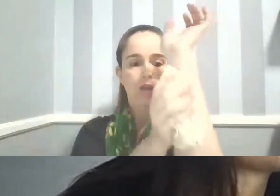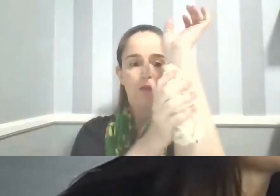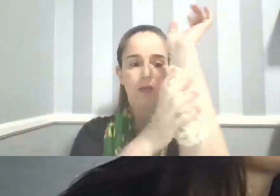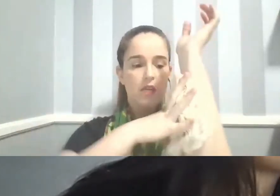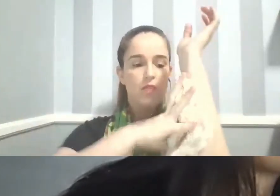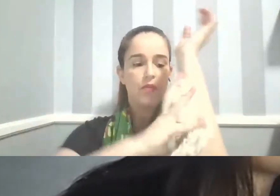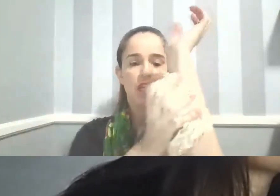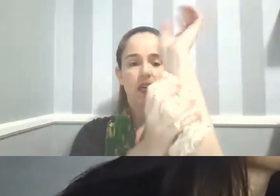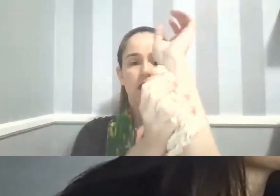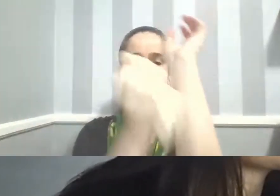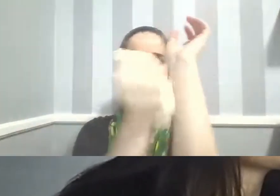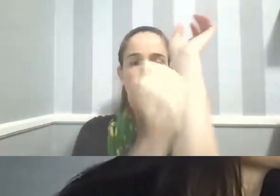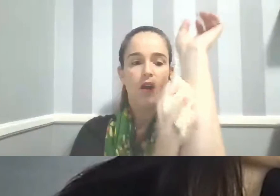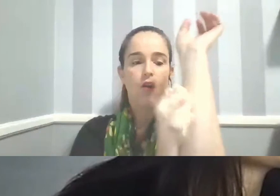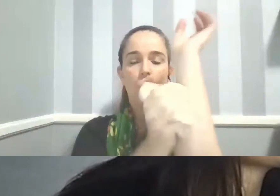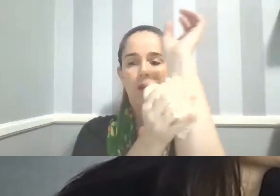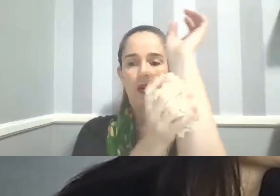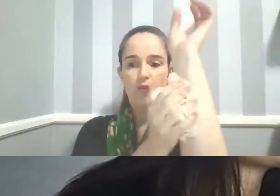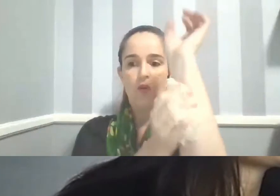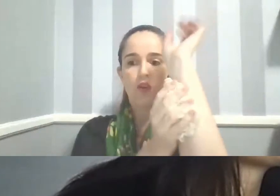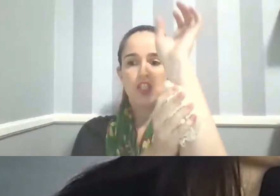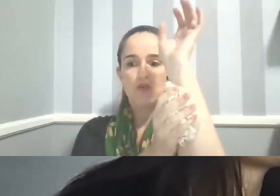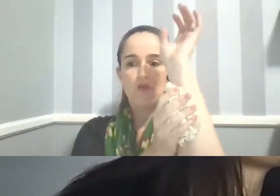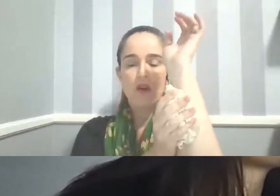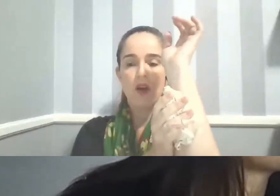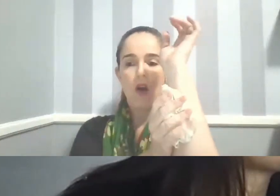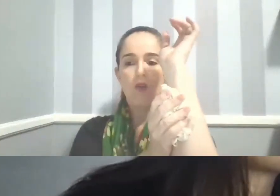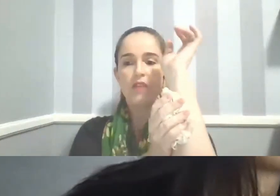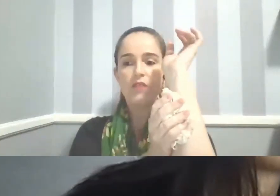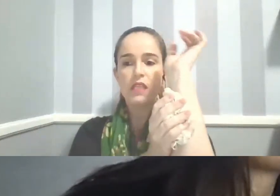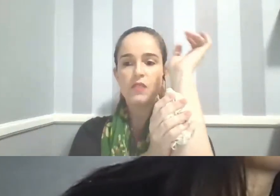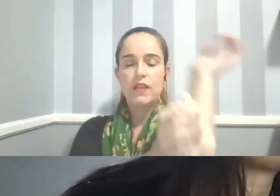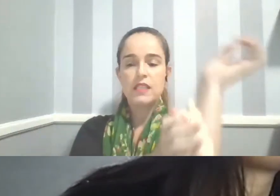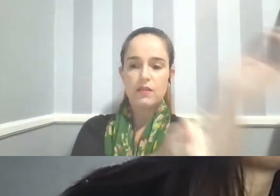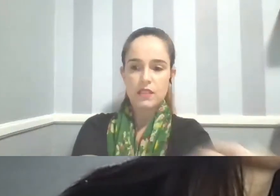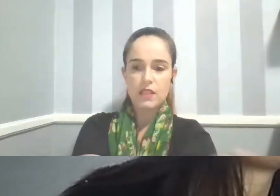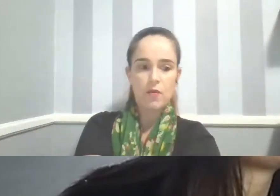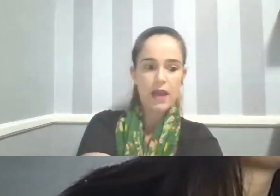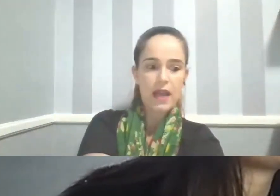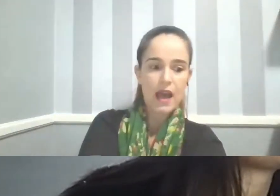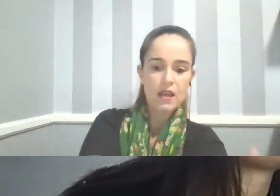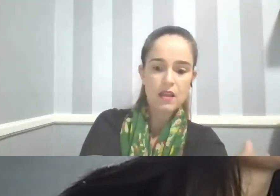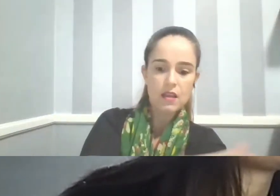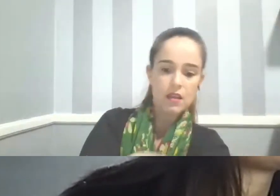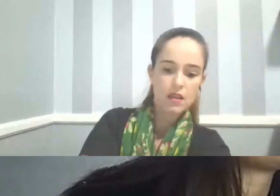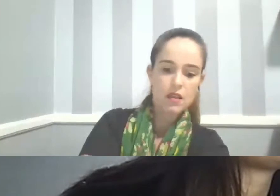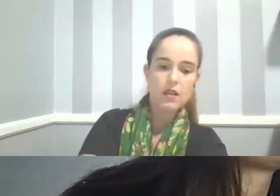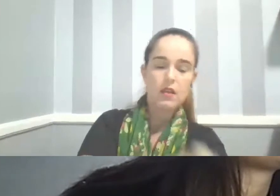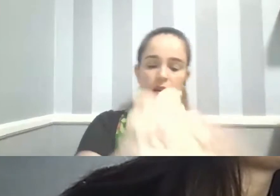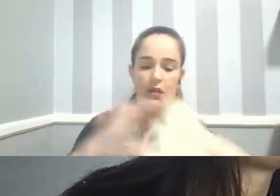tira. A compressão fica, o pano continua. O que vocês vão fazer? Vocês vão pegar